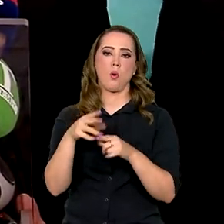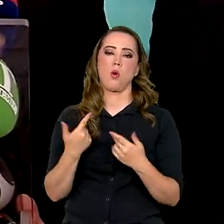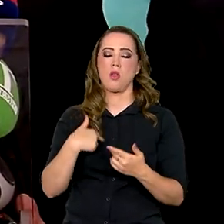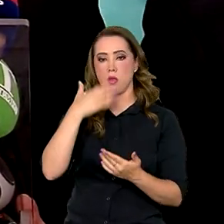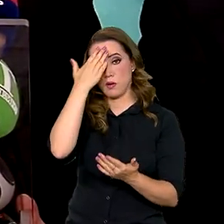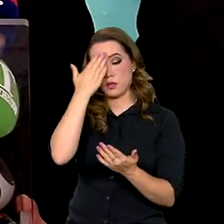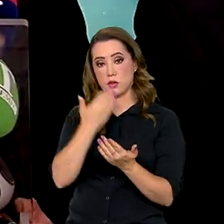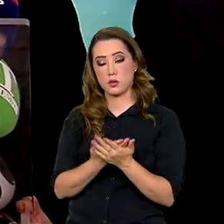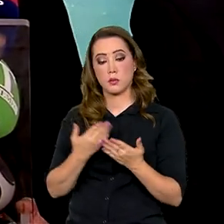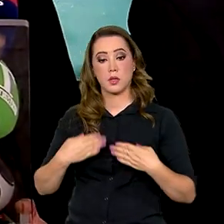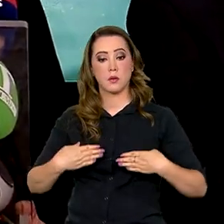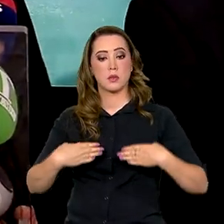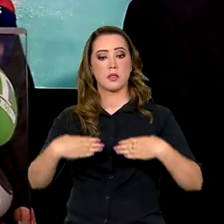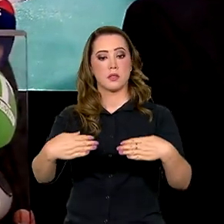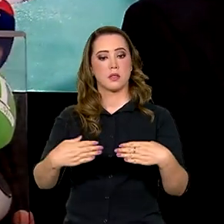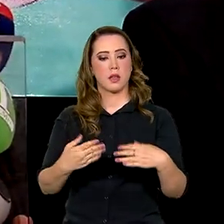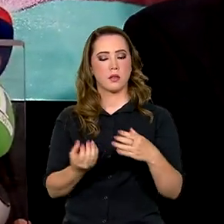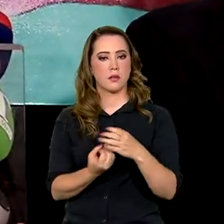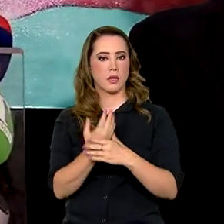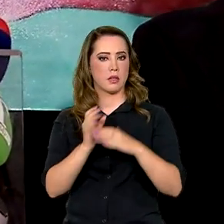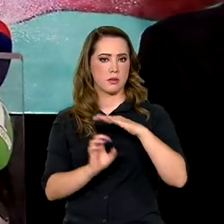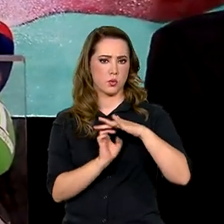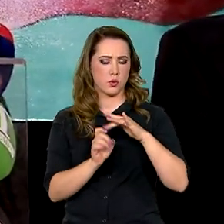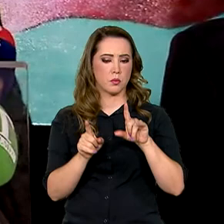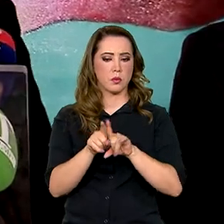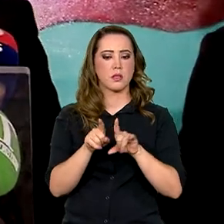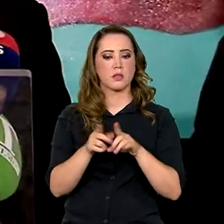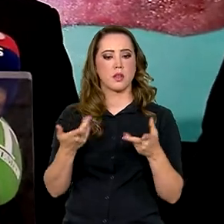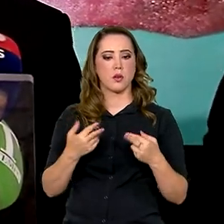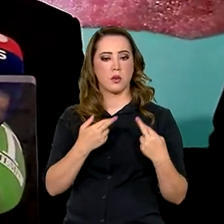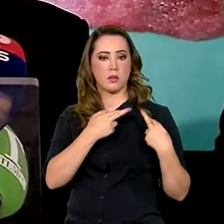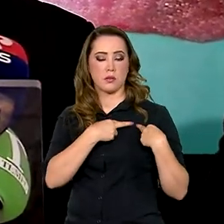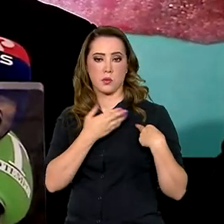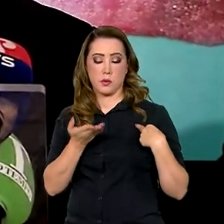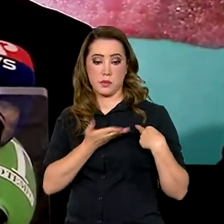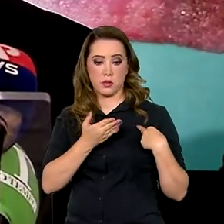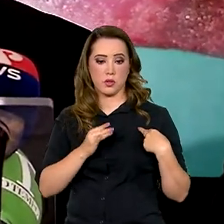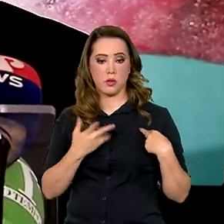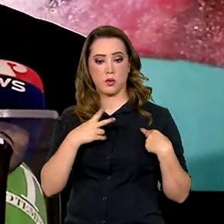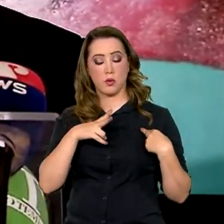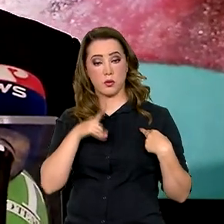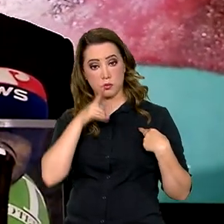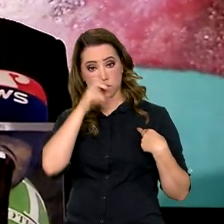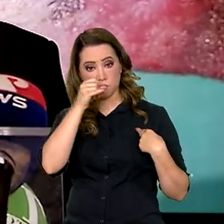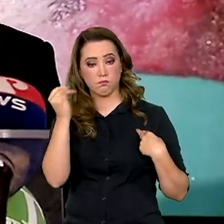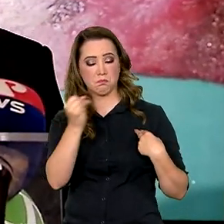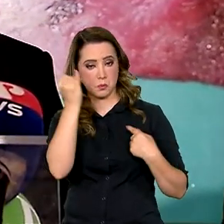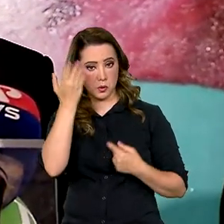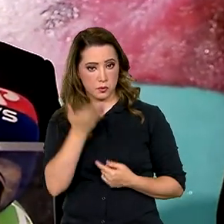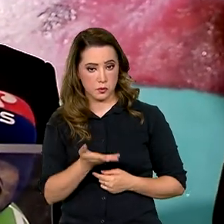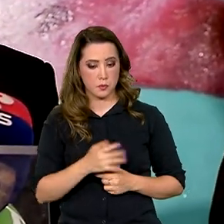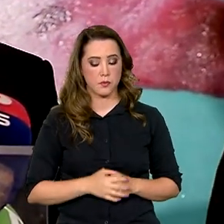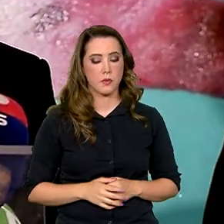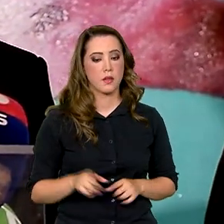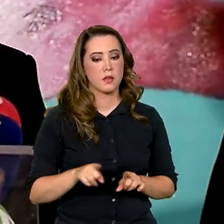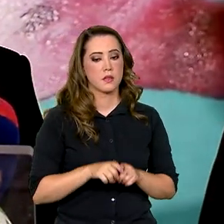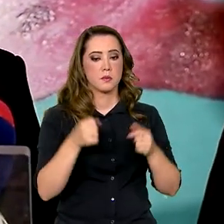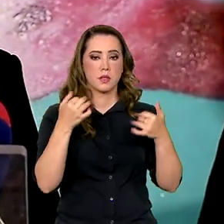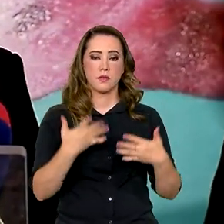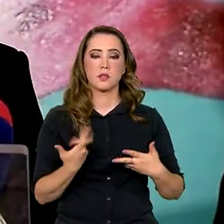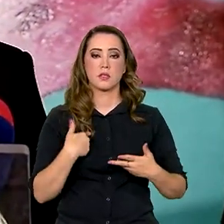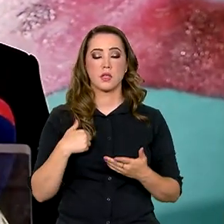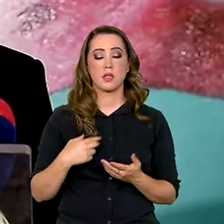do empreendedorismo que agora assume um altivez e com muita força e dizer a vocês que assumo o desafio